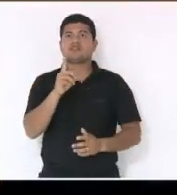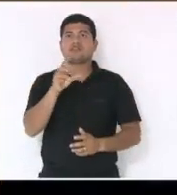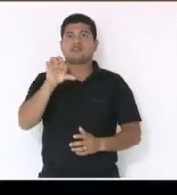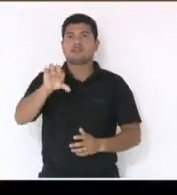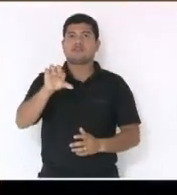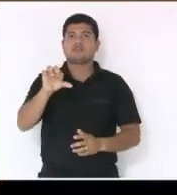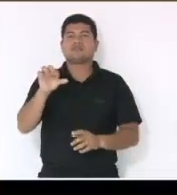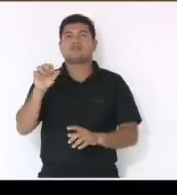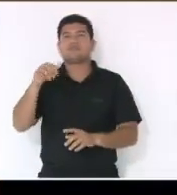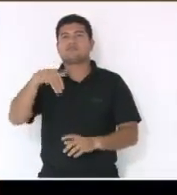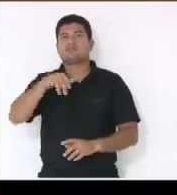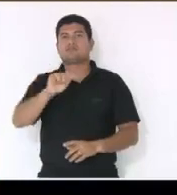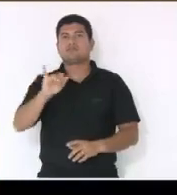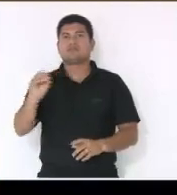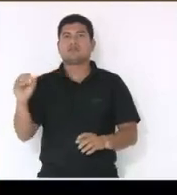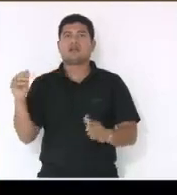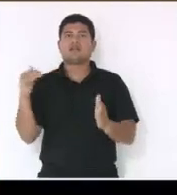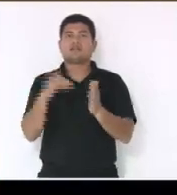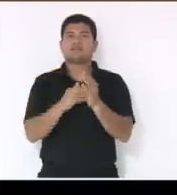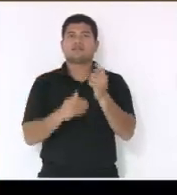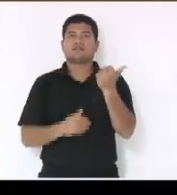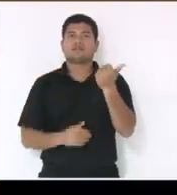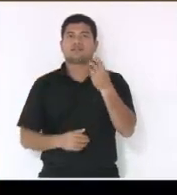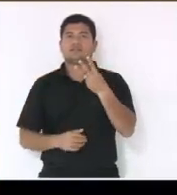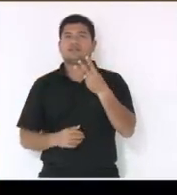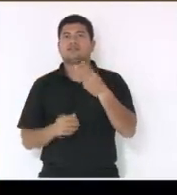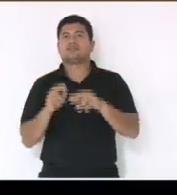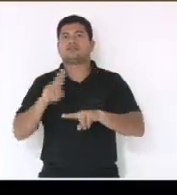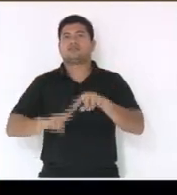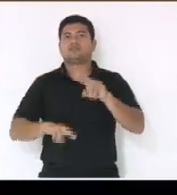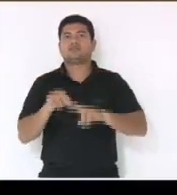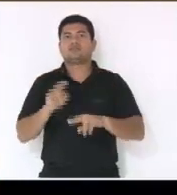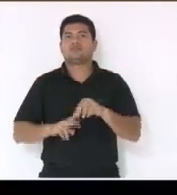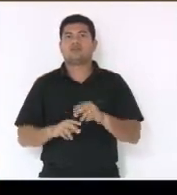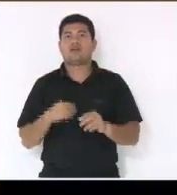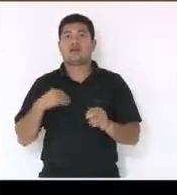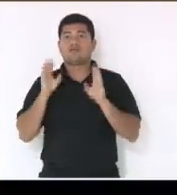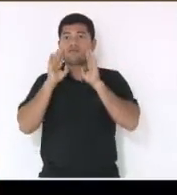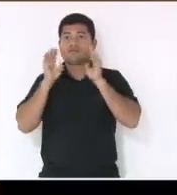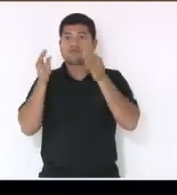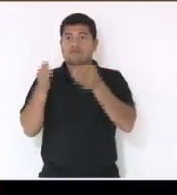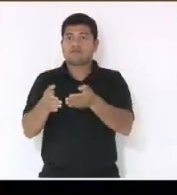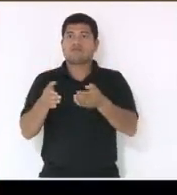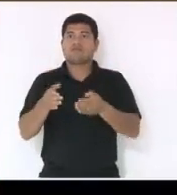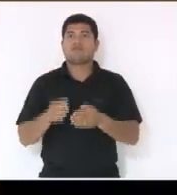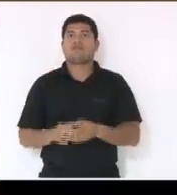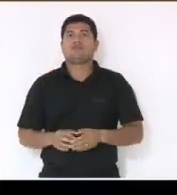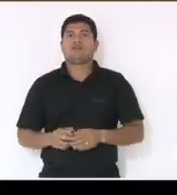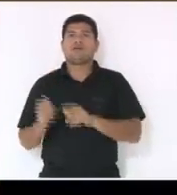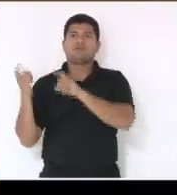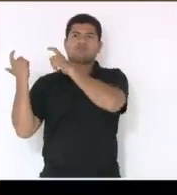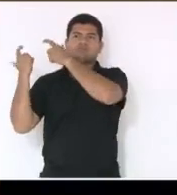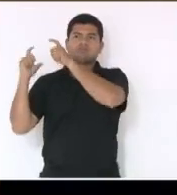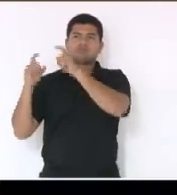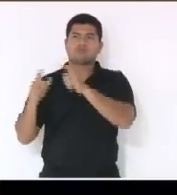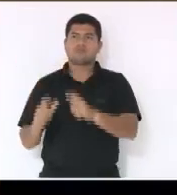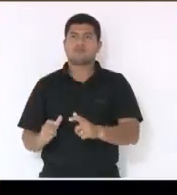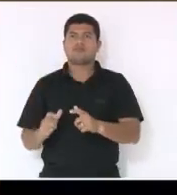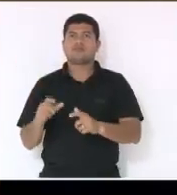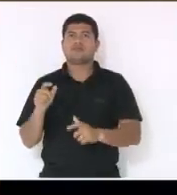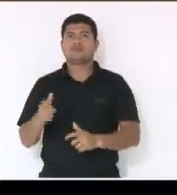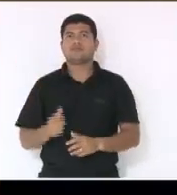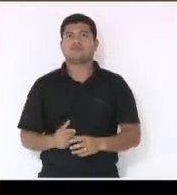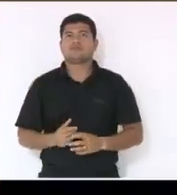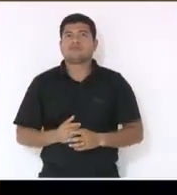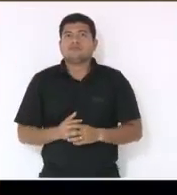junho no calçadão do centro de Lages. E esse ano com um enfoque especial às nossas raízes, retomando a nossa cultura tradicionalista,